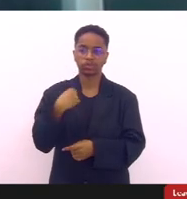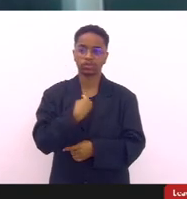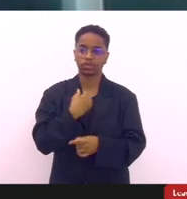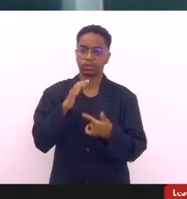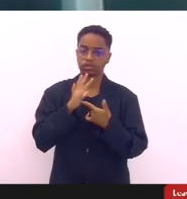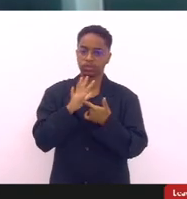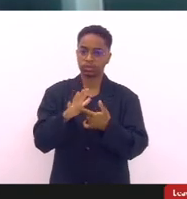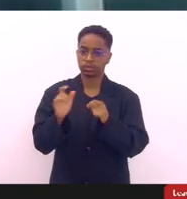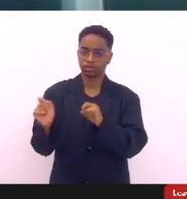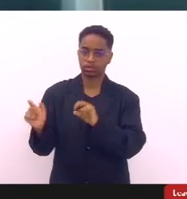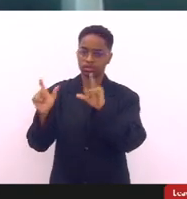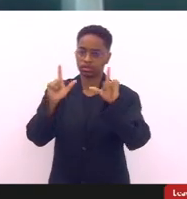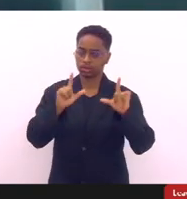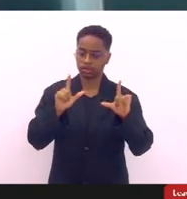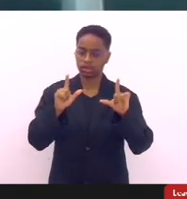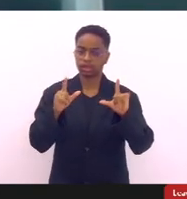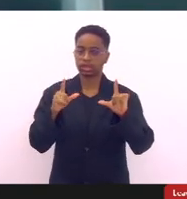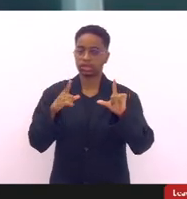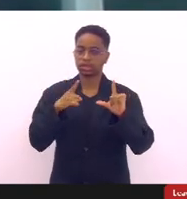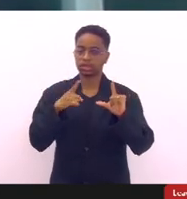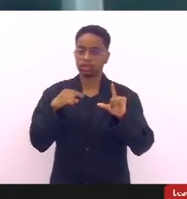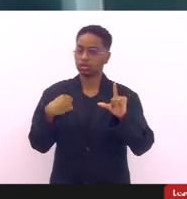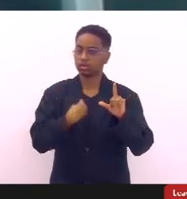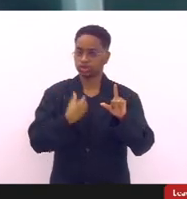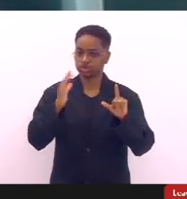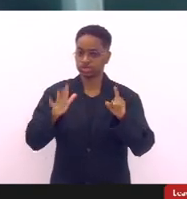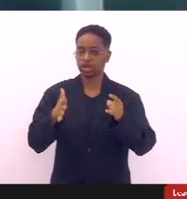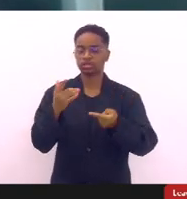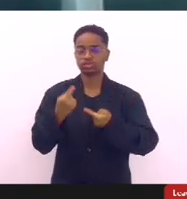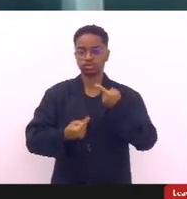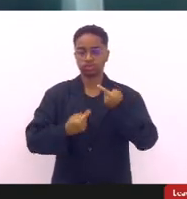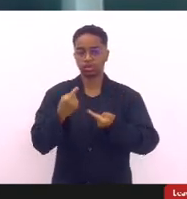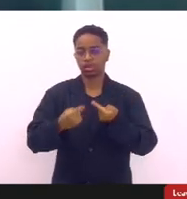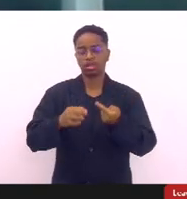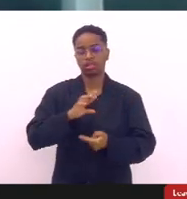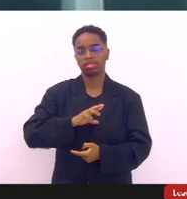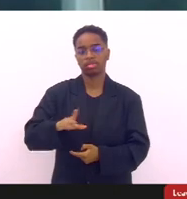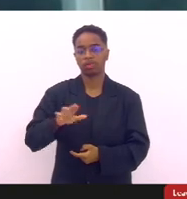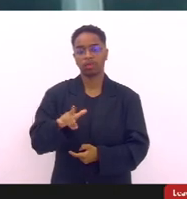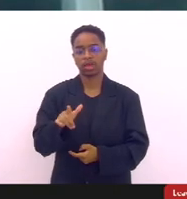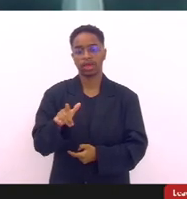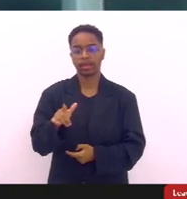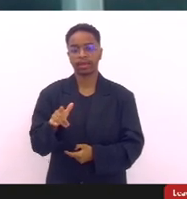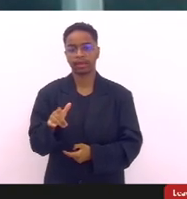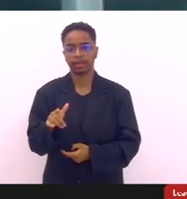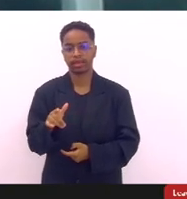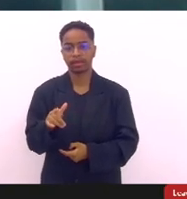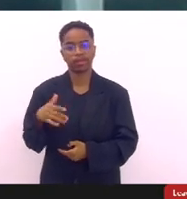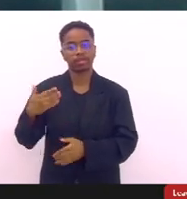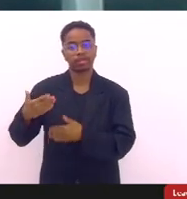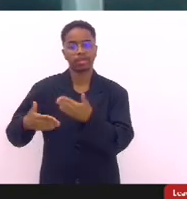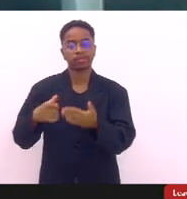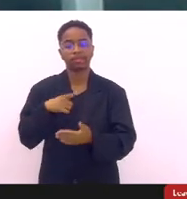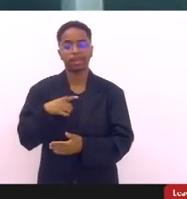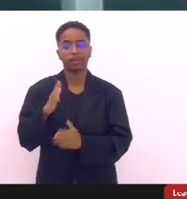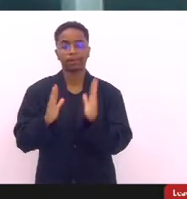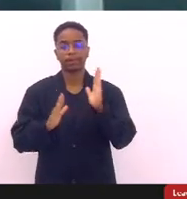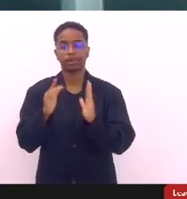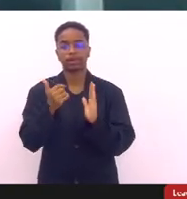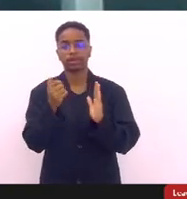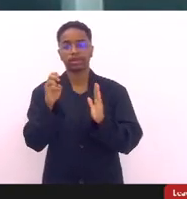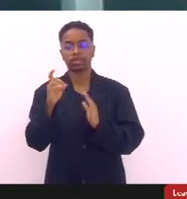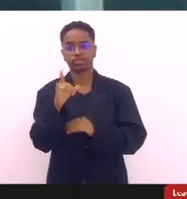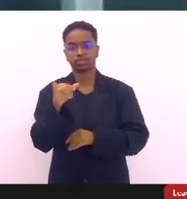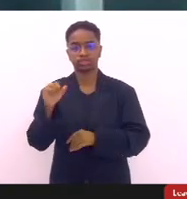na apresentação da proposta que isso já está sendo discutido. Não é um gerúndio, né? Porque a gente tem 15 dias de intervalo, a gente não